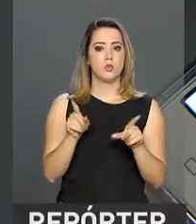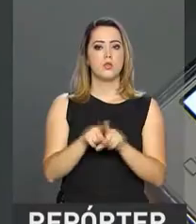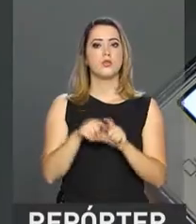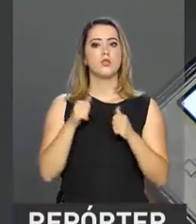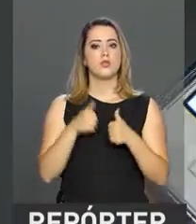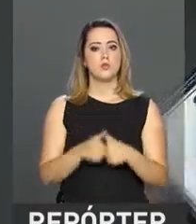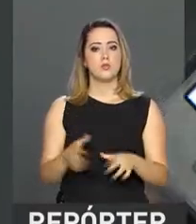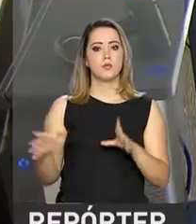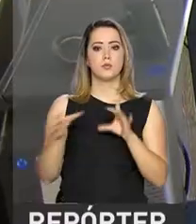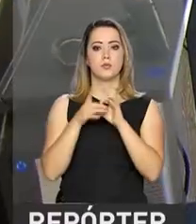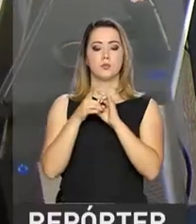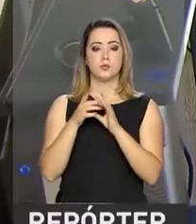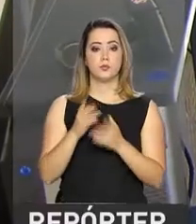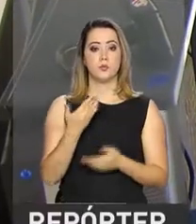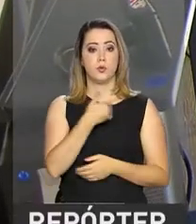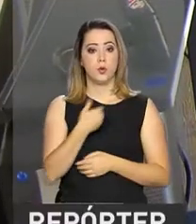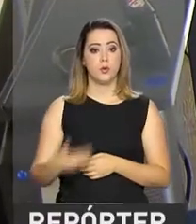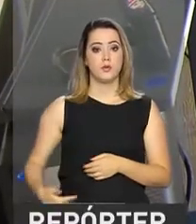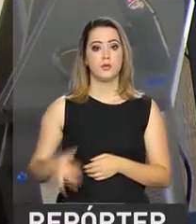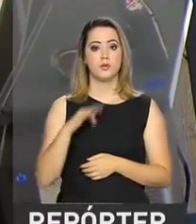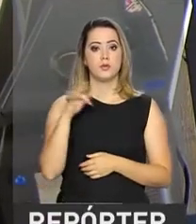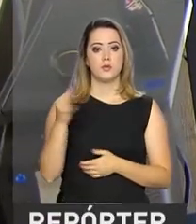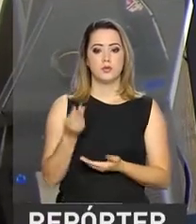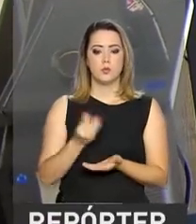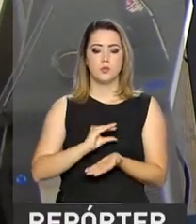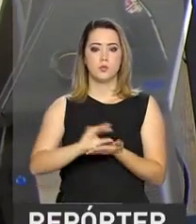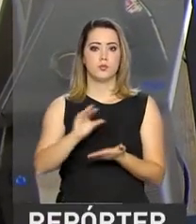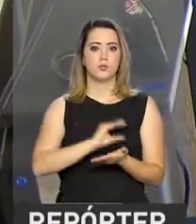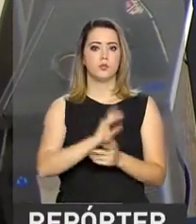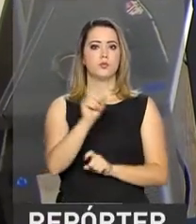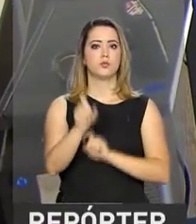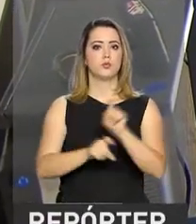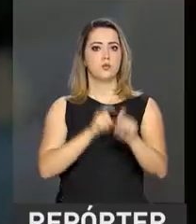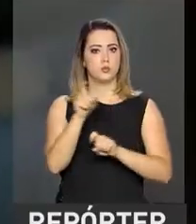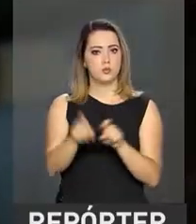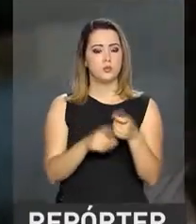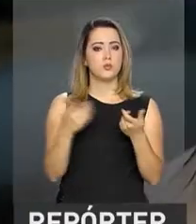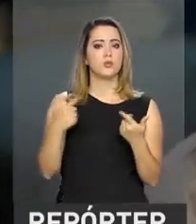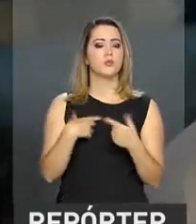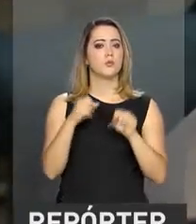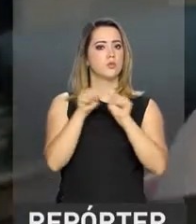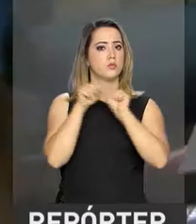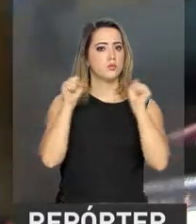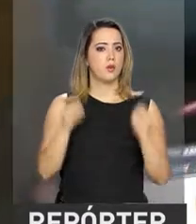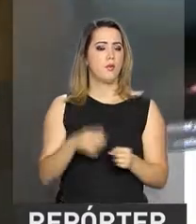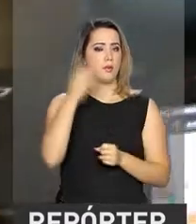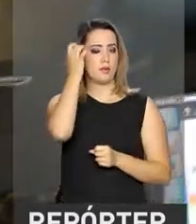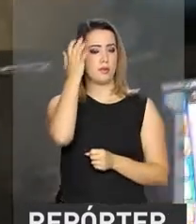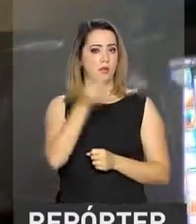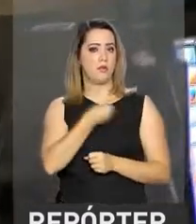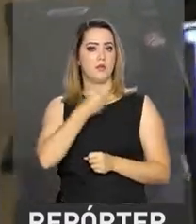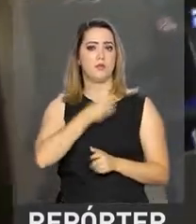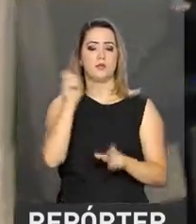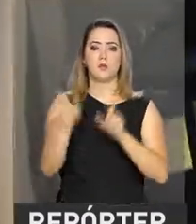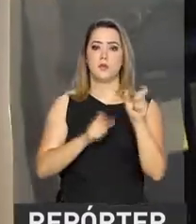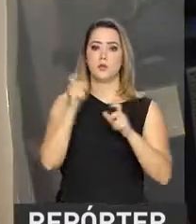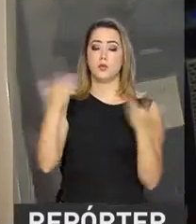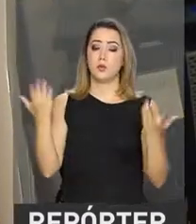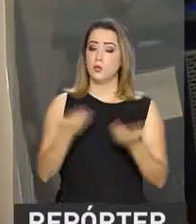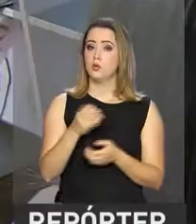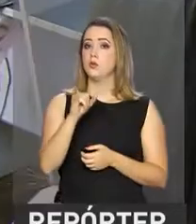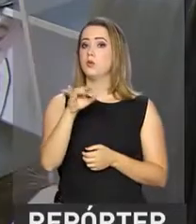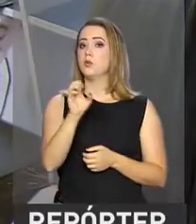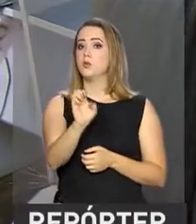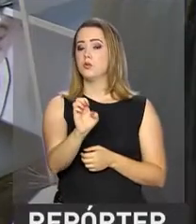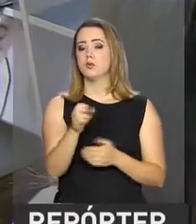está conectado o governo federal tem investido na informatização dos sistemas para facilitar a vida do trabalhador o cine fácil